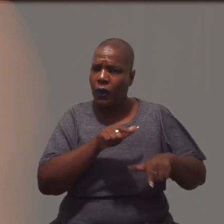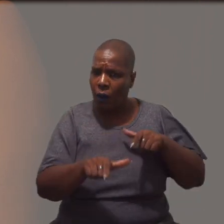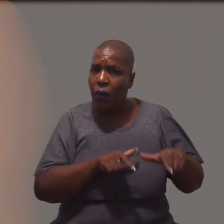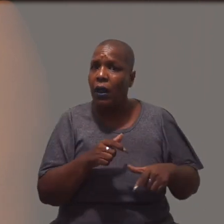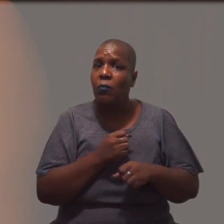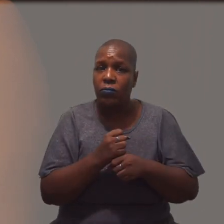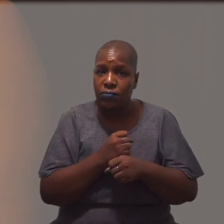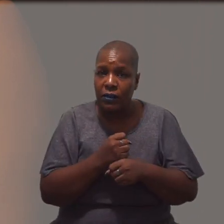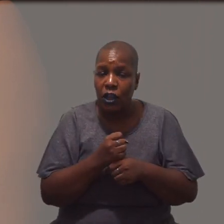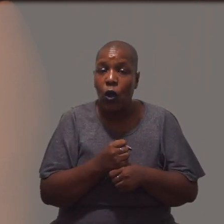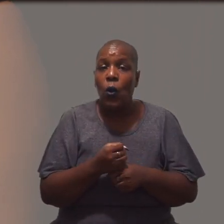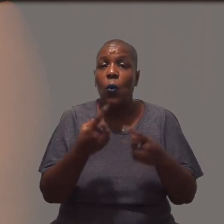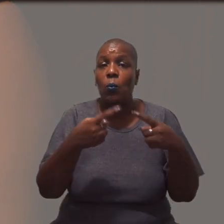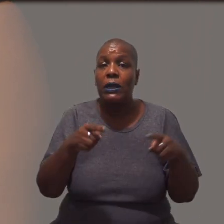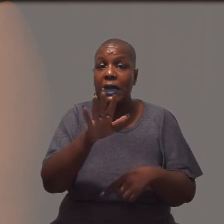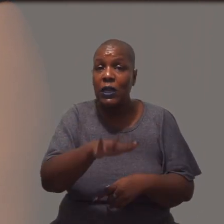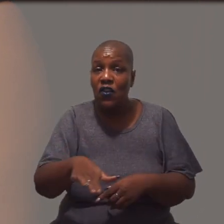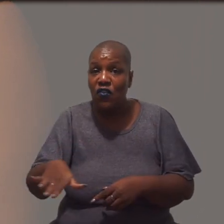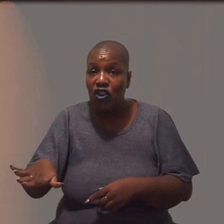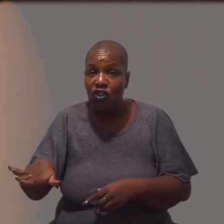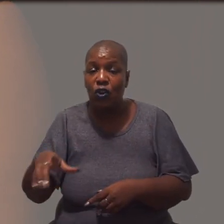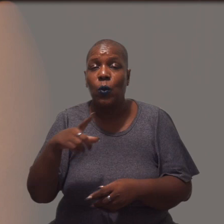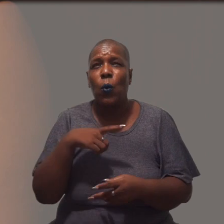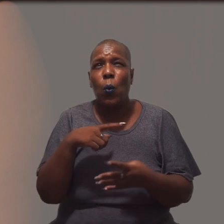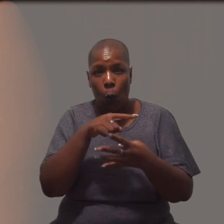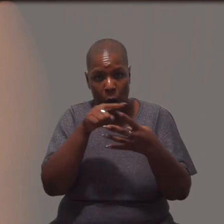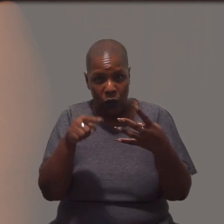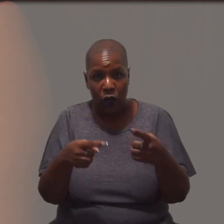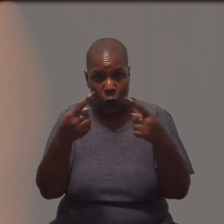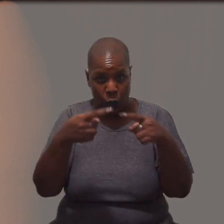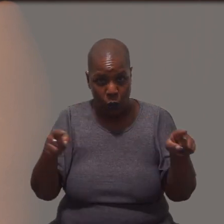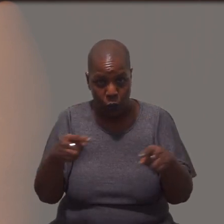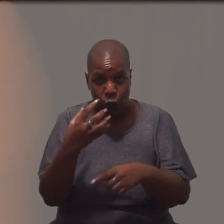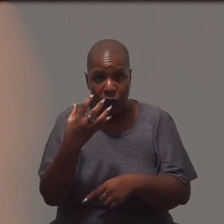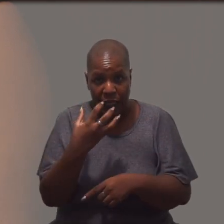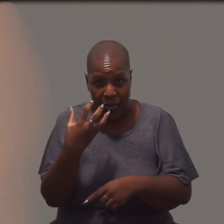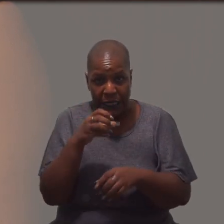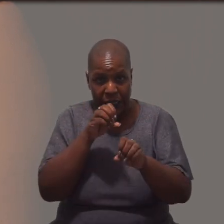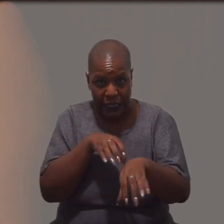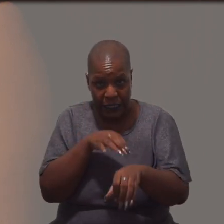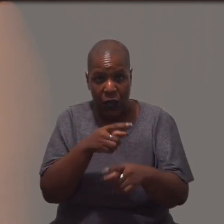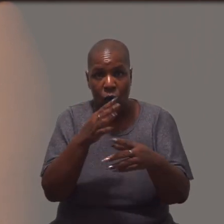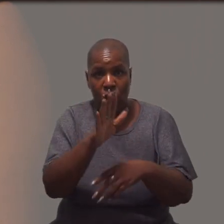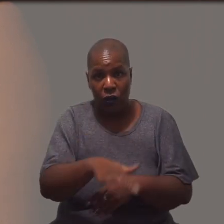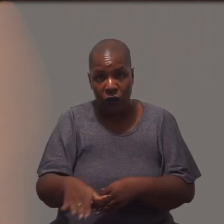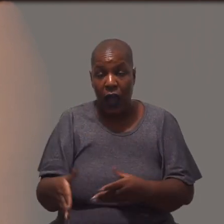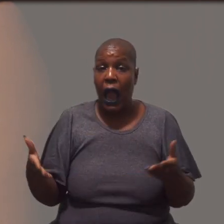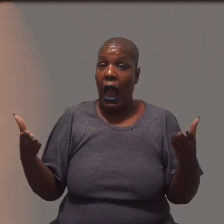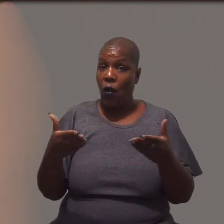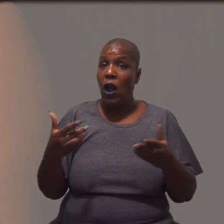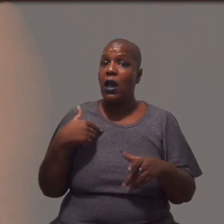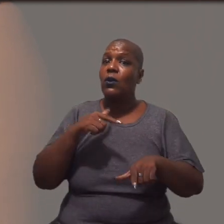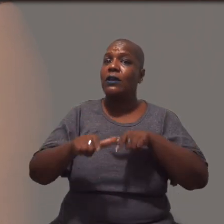Trabalhei muitos anos com musicalização infantil, 4 anos de musicalização infantil. Agora, estou trabalhando no Exército